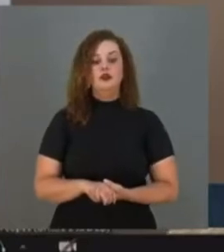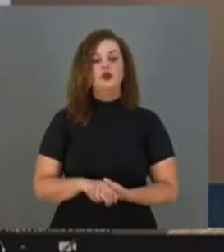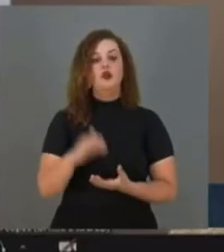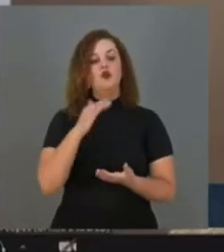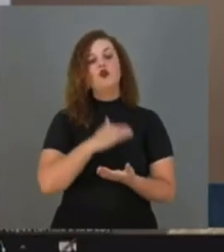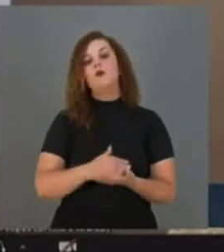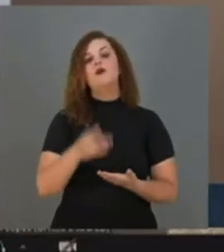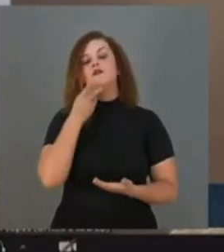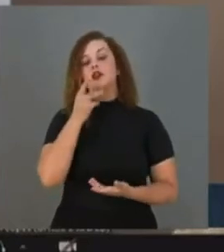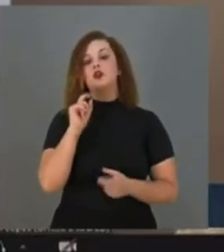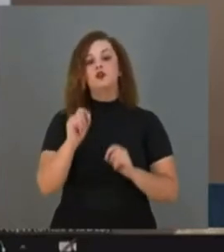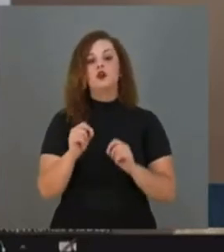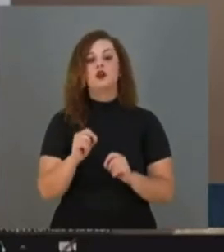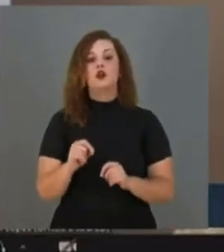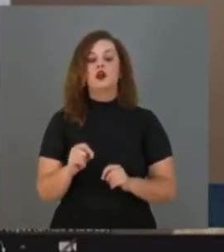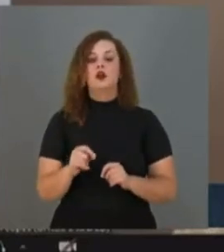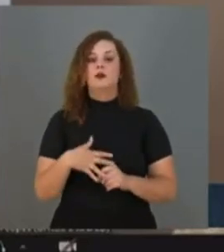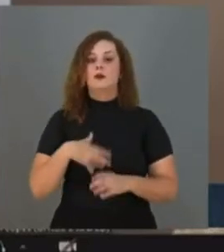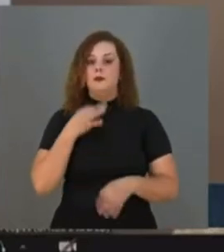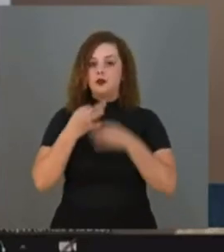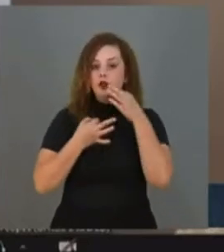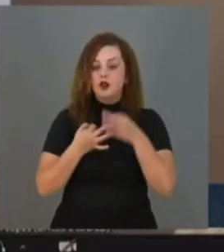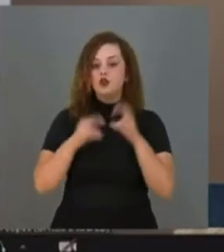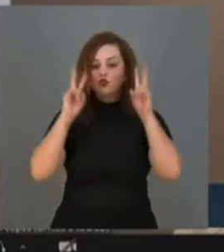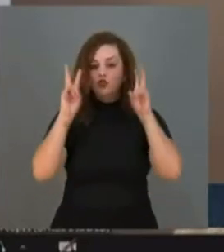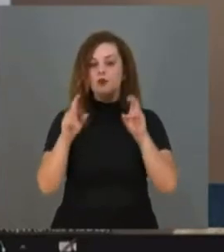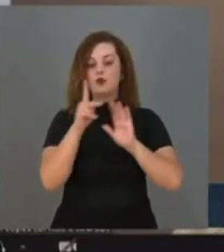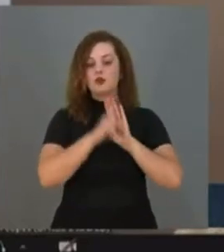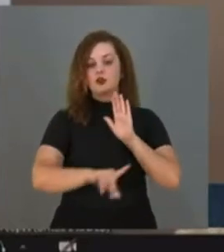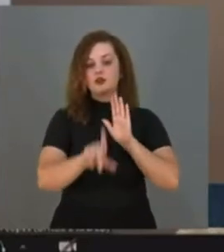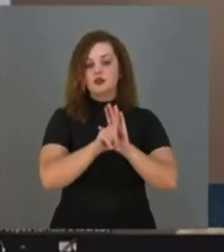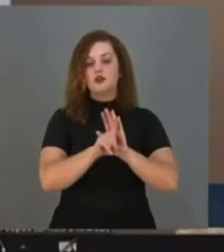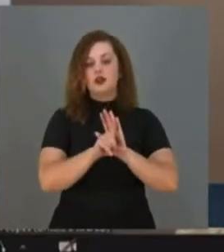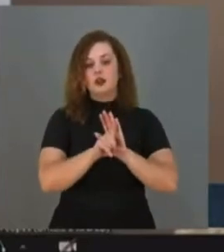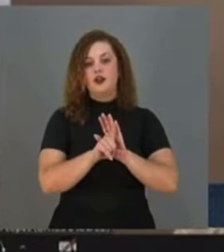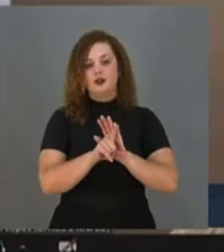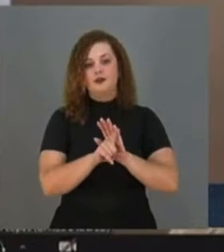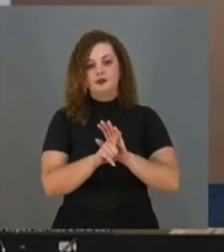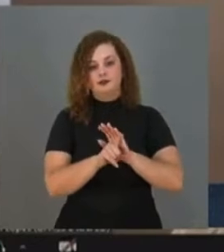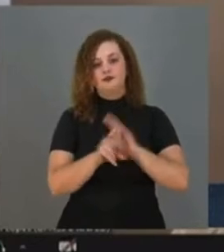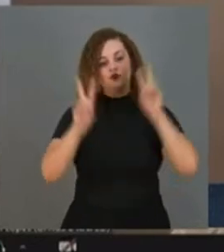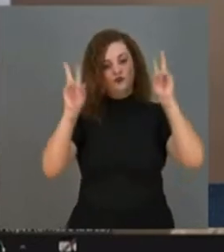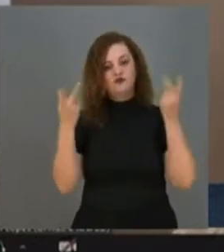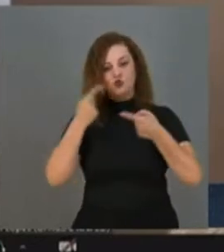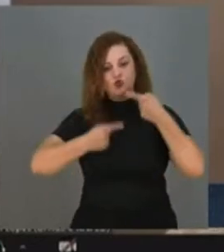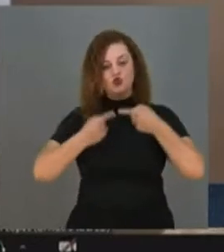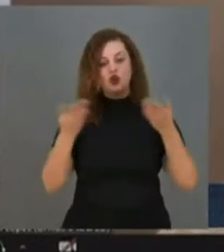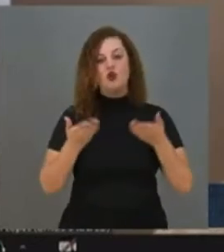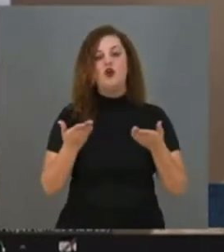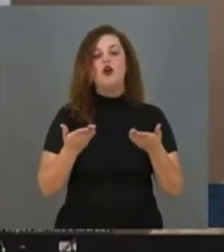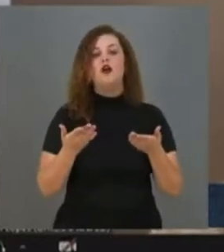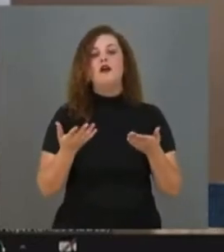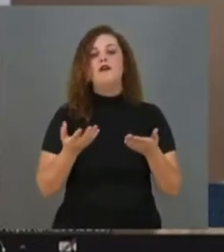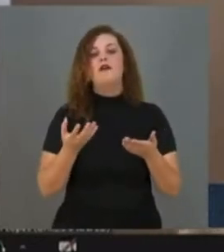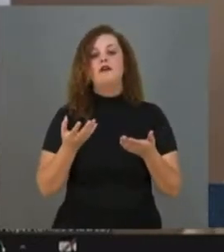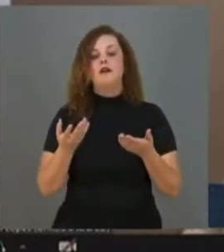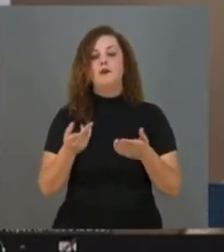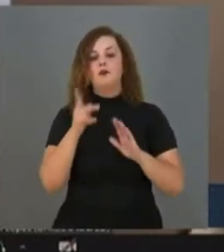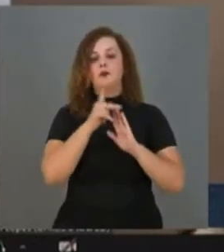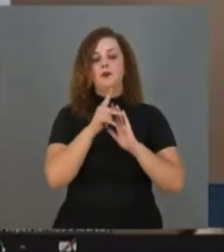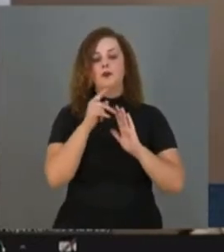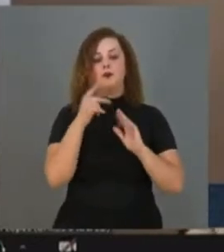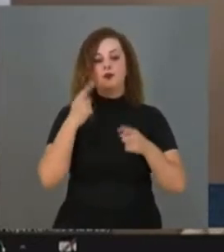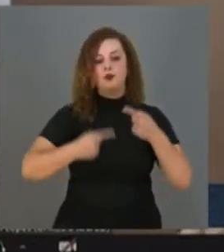começo dizendo que as considerações que eu trago em relação ao projeto de lei em pauta, né, que pretende instituir a Política Nacional de